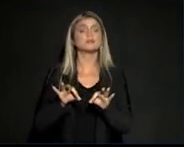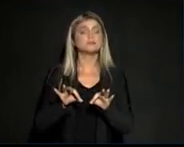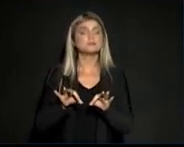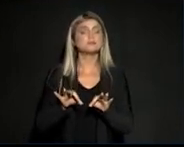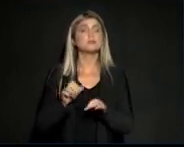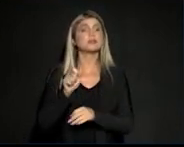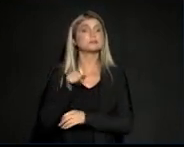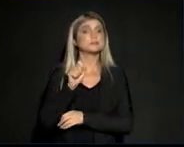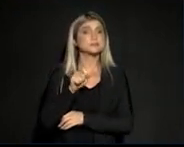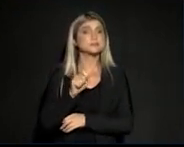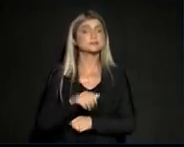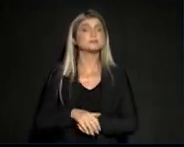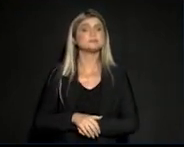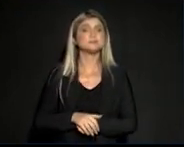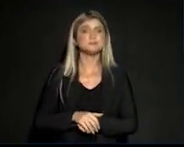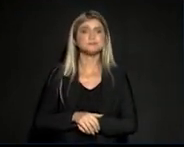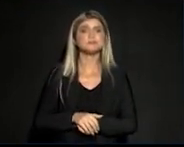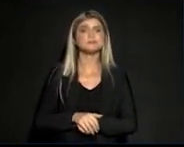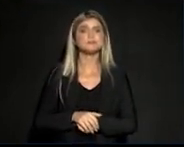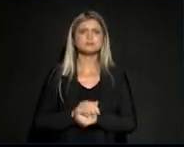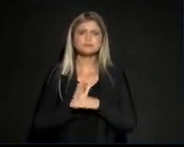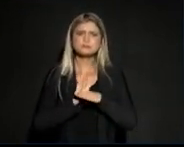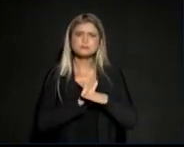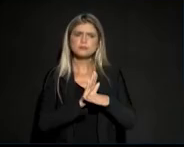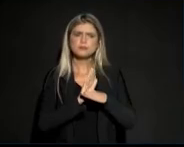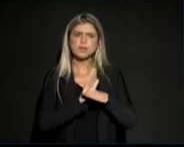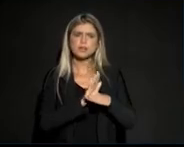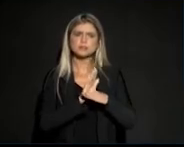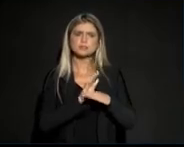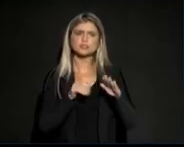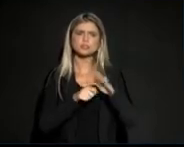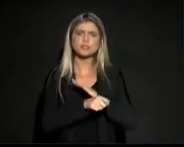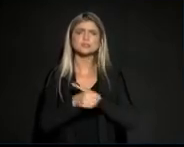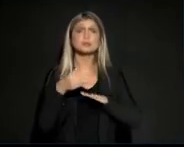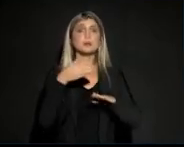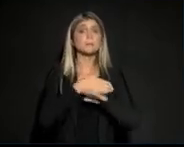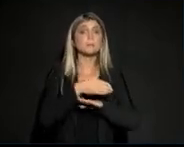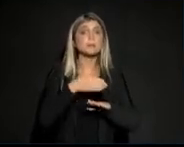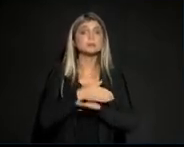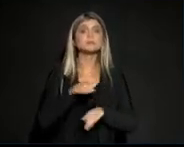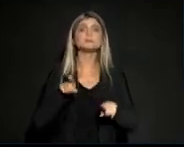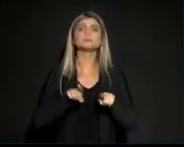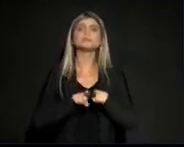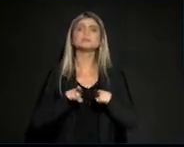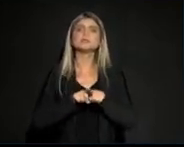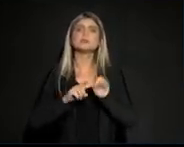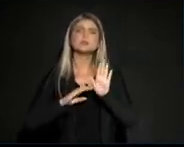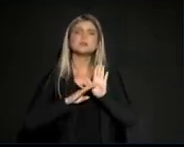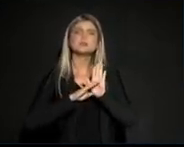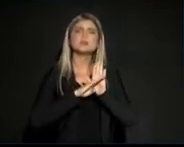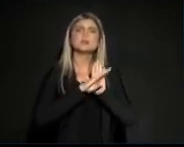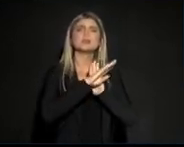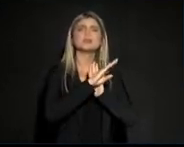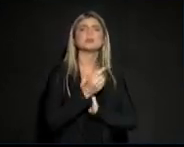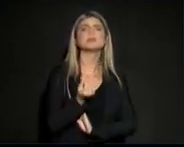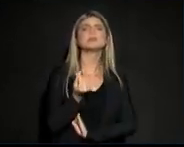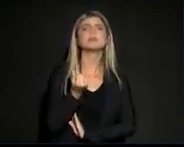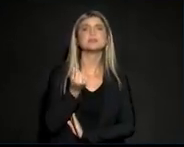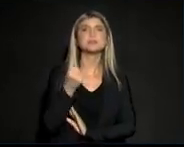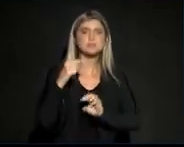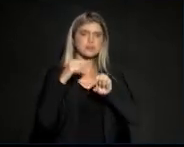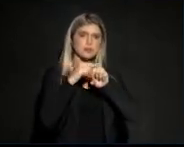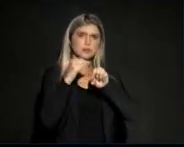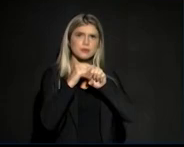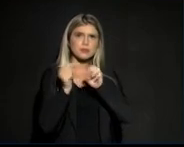E aí sim você é operar assistência mais participar da rampa financeira e da jornada empreendedora do cidadão